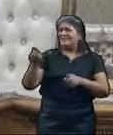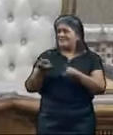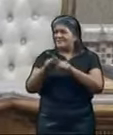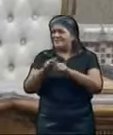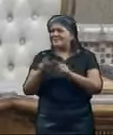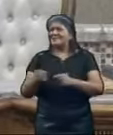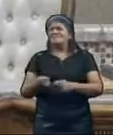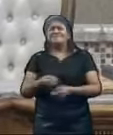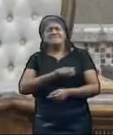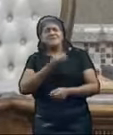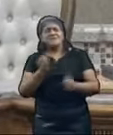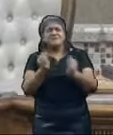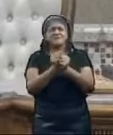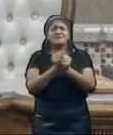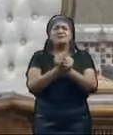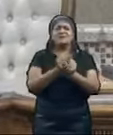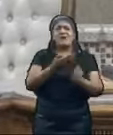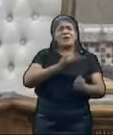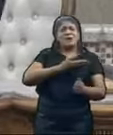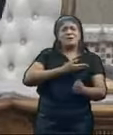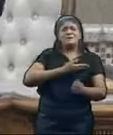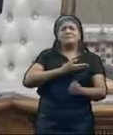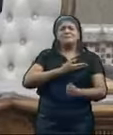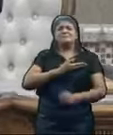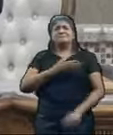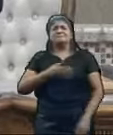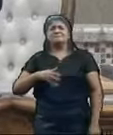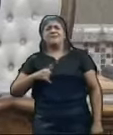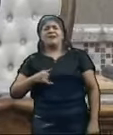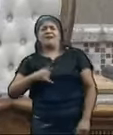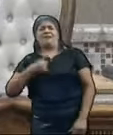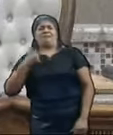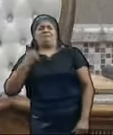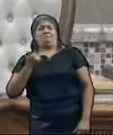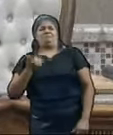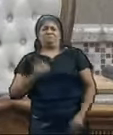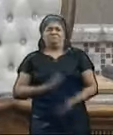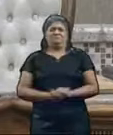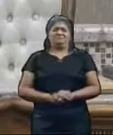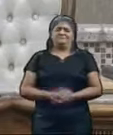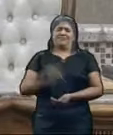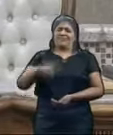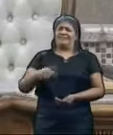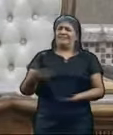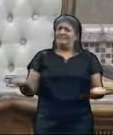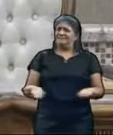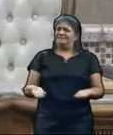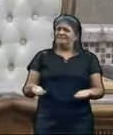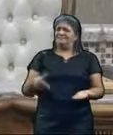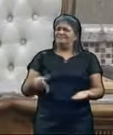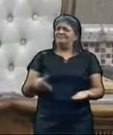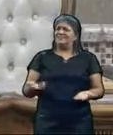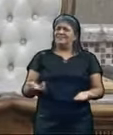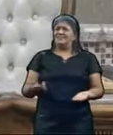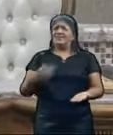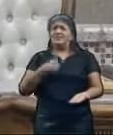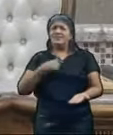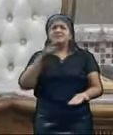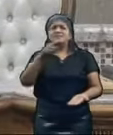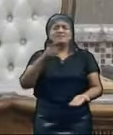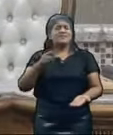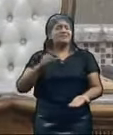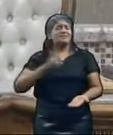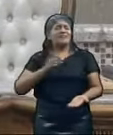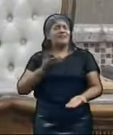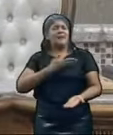que não depende de nada de que quantos Você conhece ou se na vida né não quer saber que Jesus o evangelho de Deus das coisas